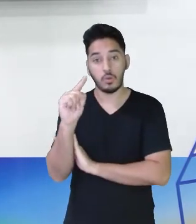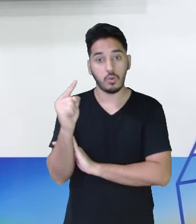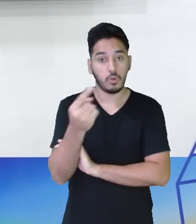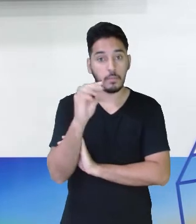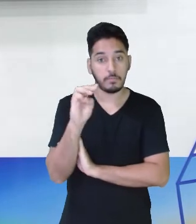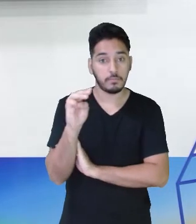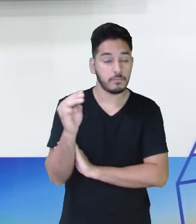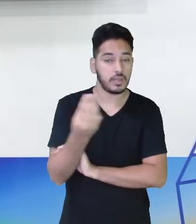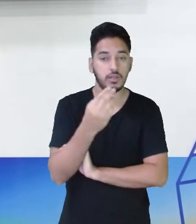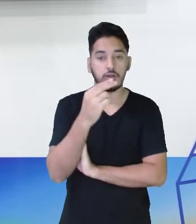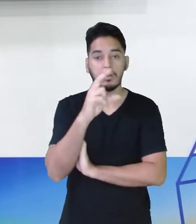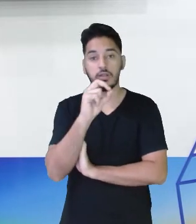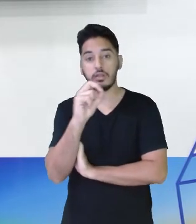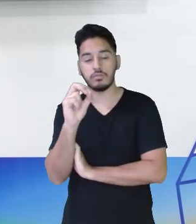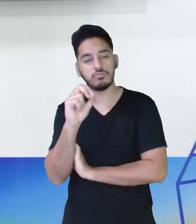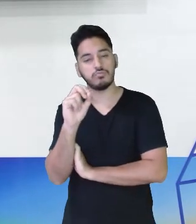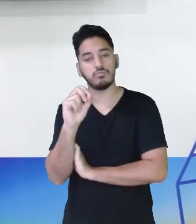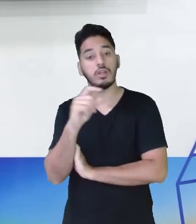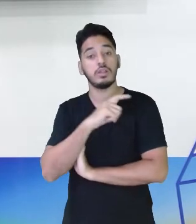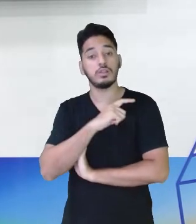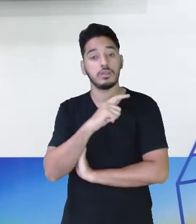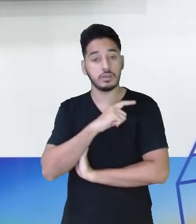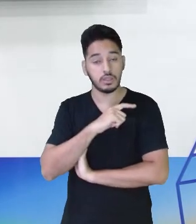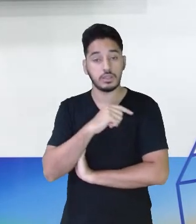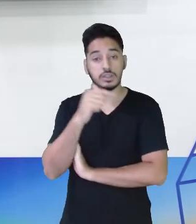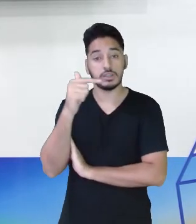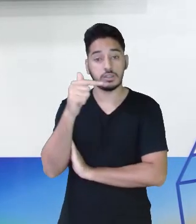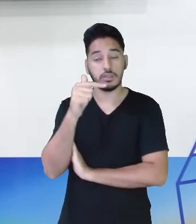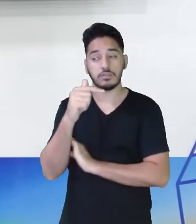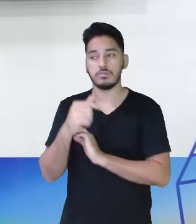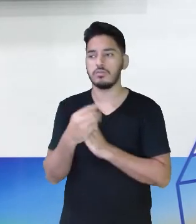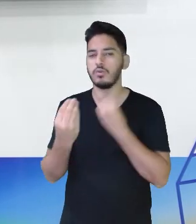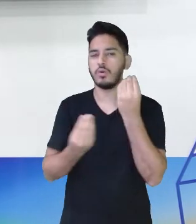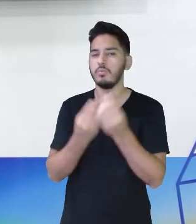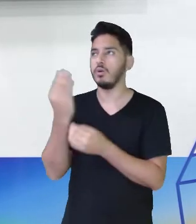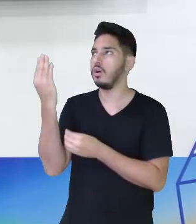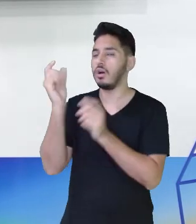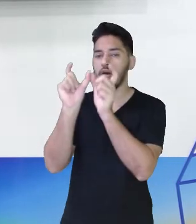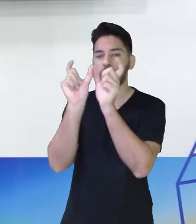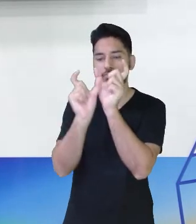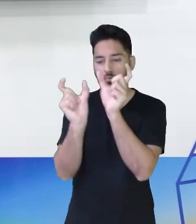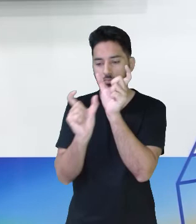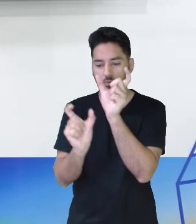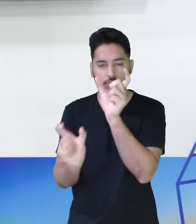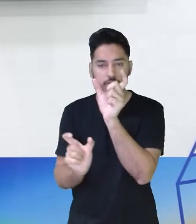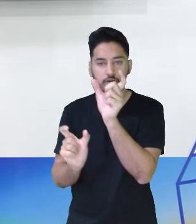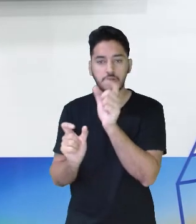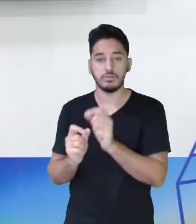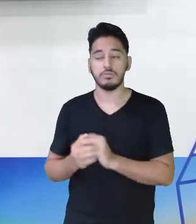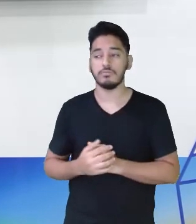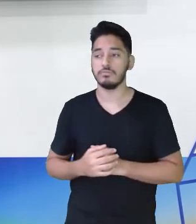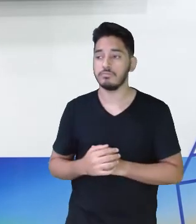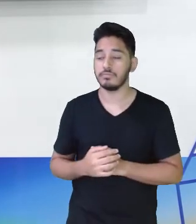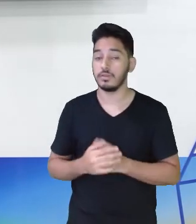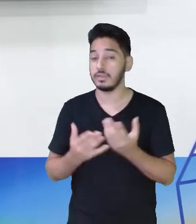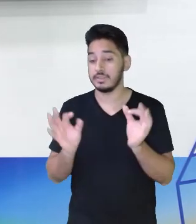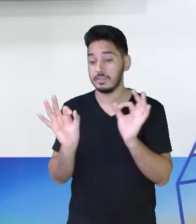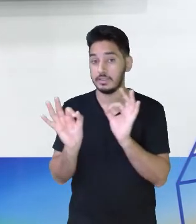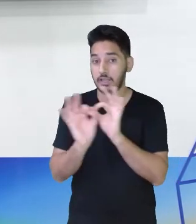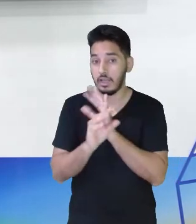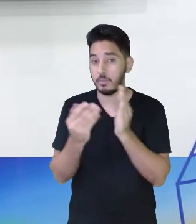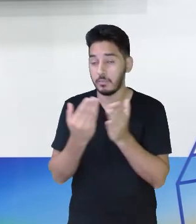tem 7 ordens. E a decomposição, claro, muito simples, para a gente encerrar aqui,